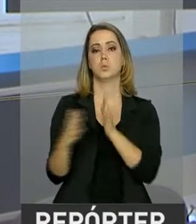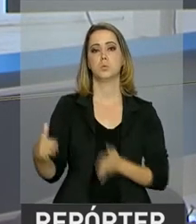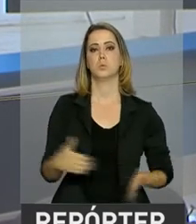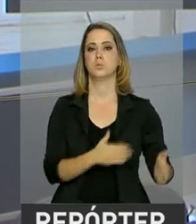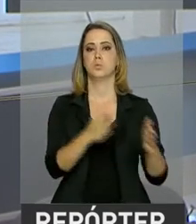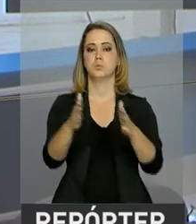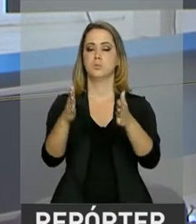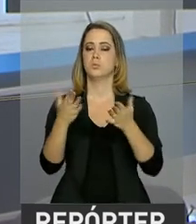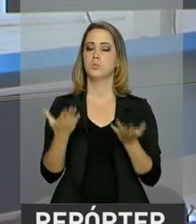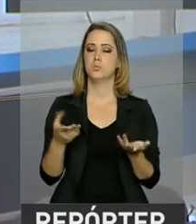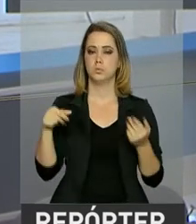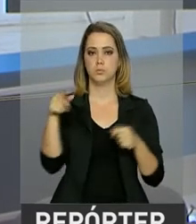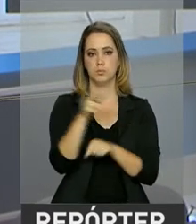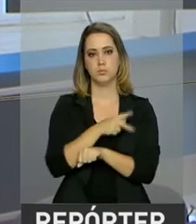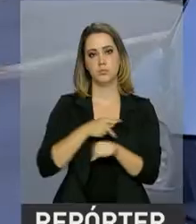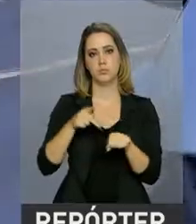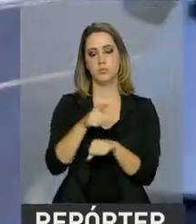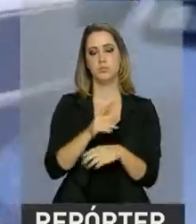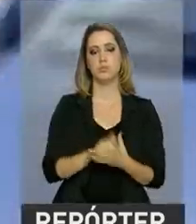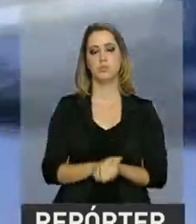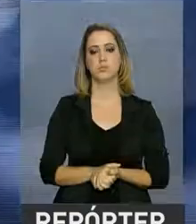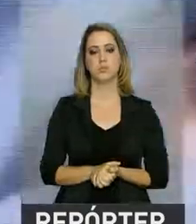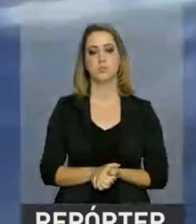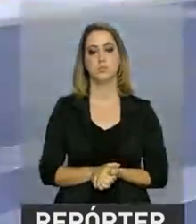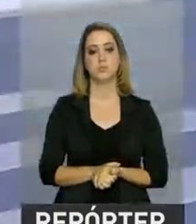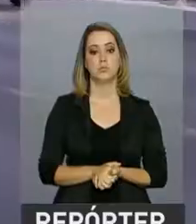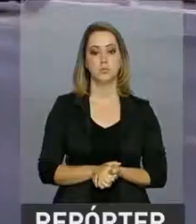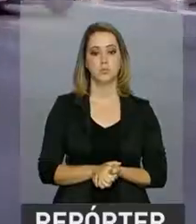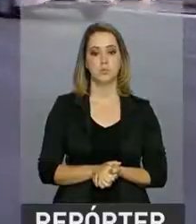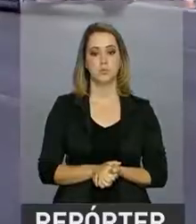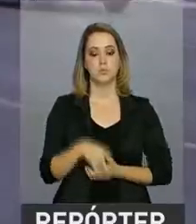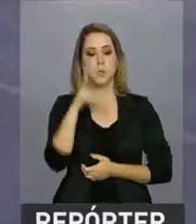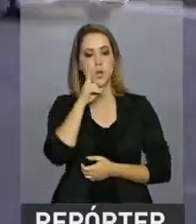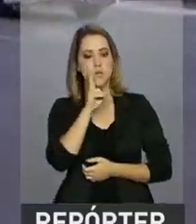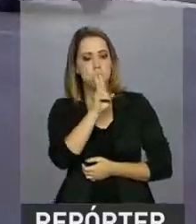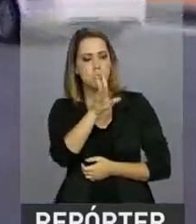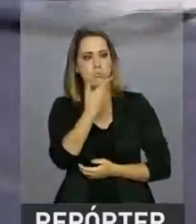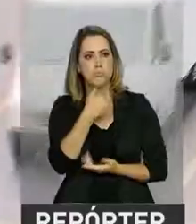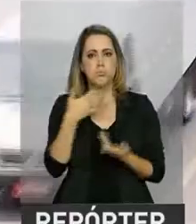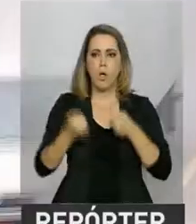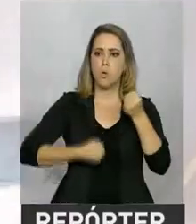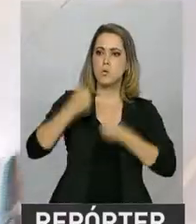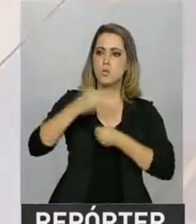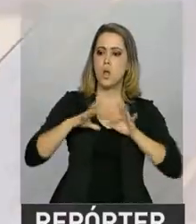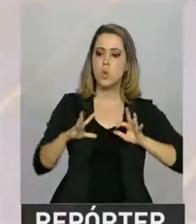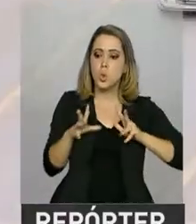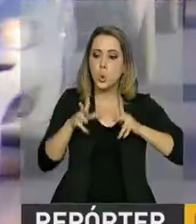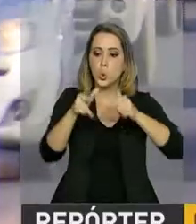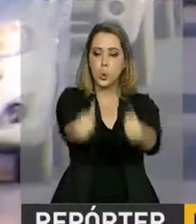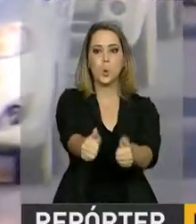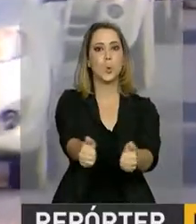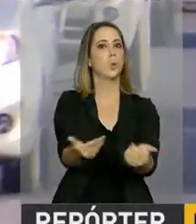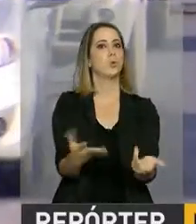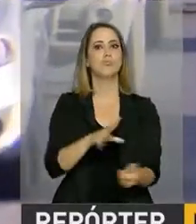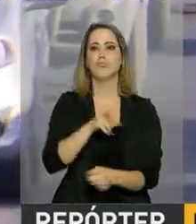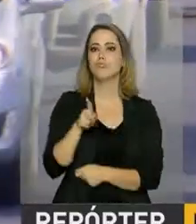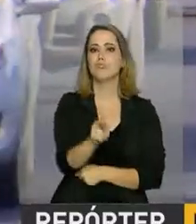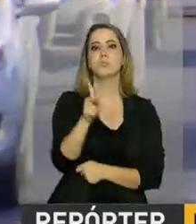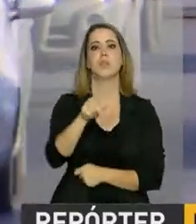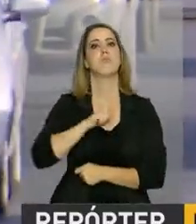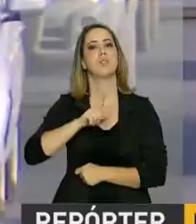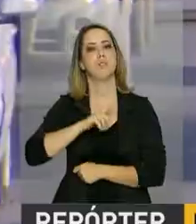nas ruas e estradas do país. Na paisagem urbana, os veículos estão em todos os lugares.